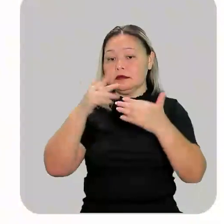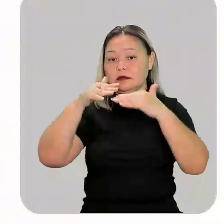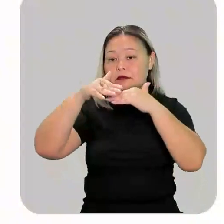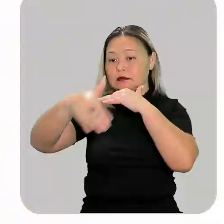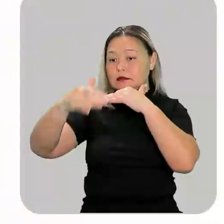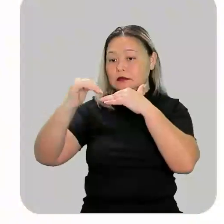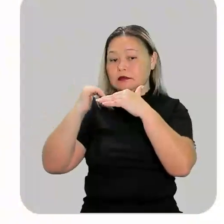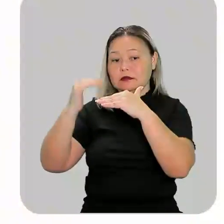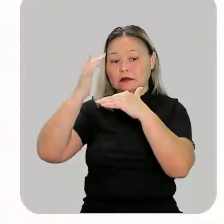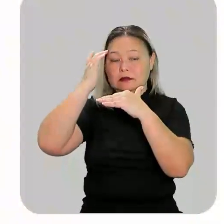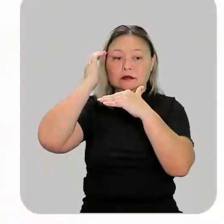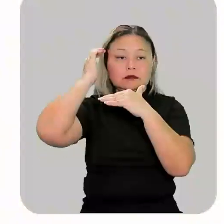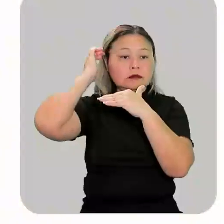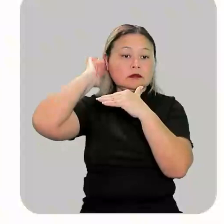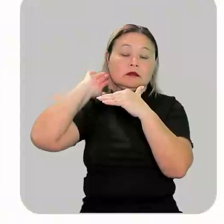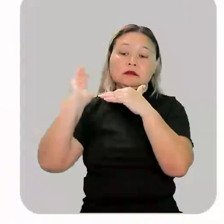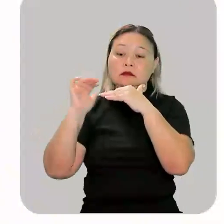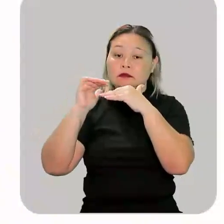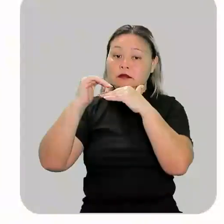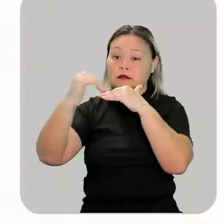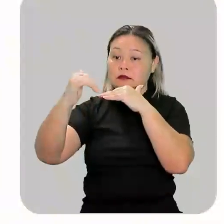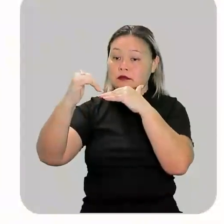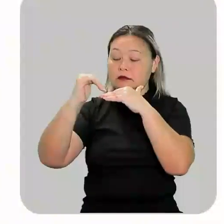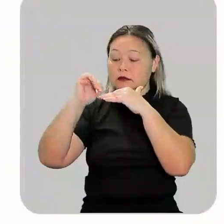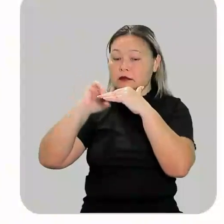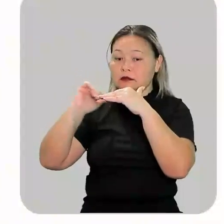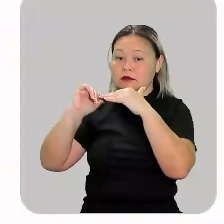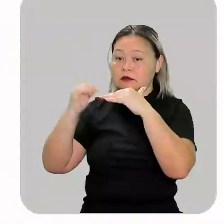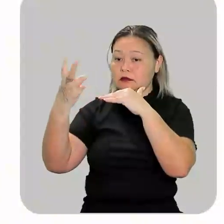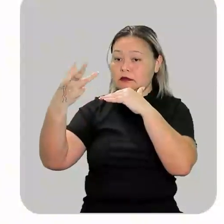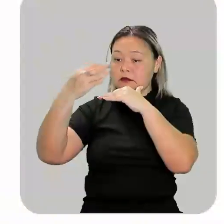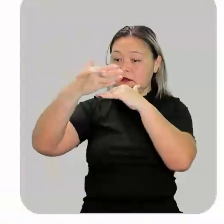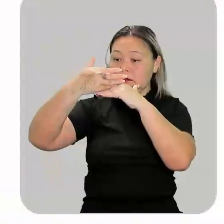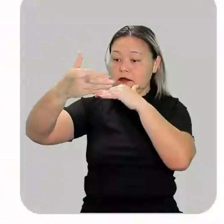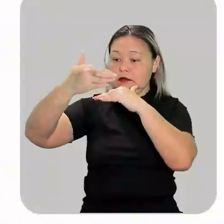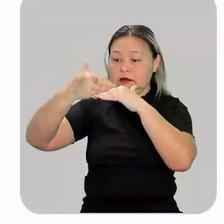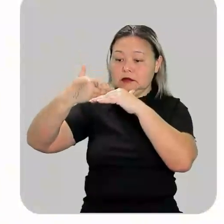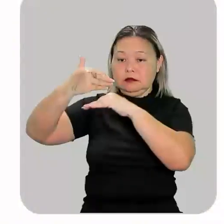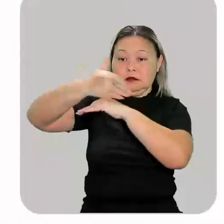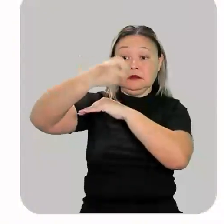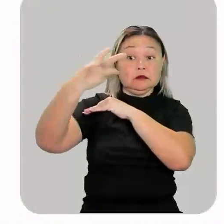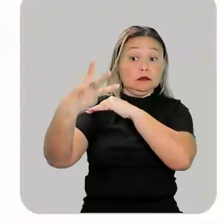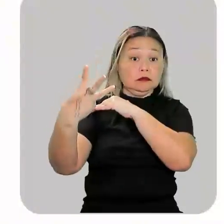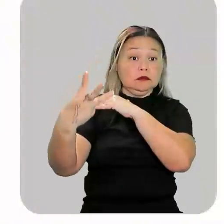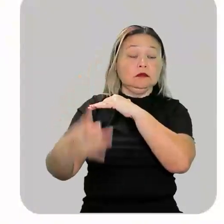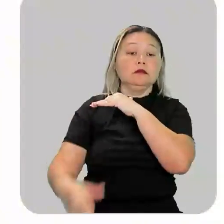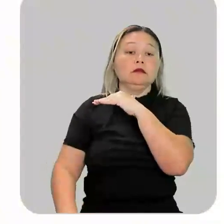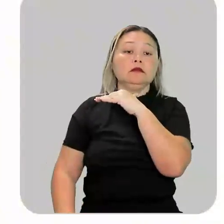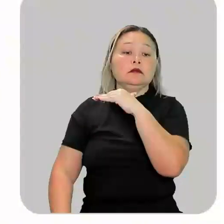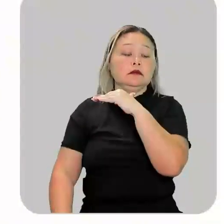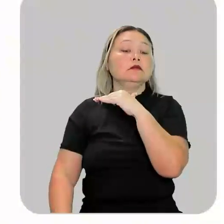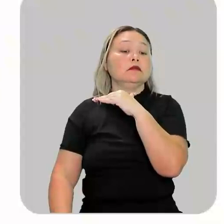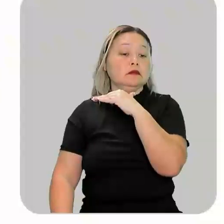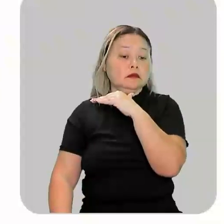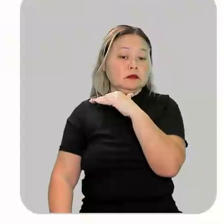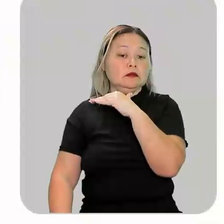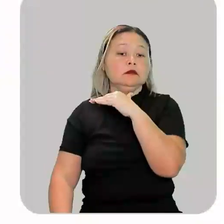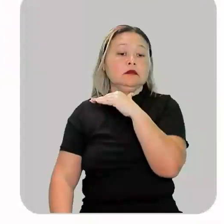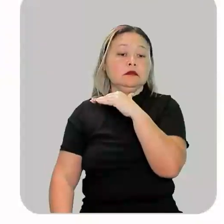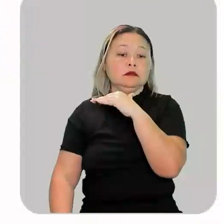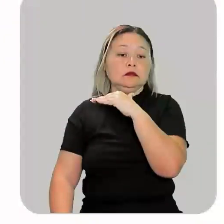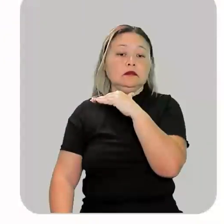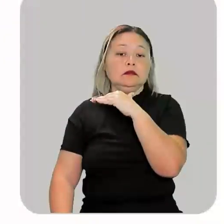3 caídas de água, a gente vai ter que ter 3 divisões, né? Olha lá. Beleza? Tem 3 divisões aí? Tem, né?